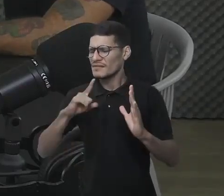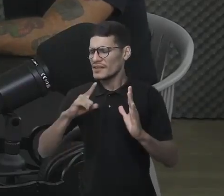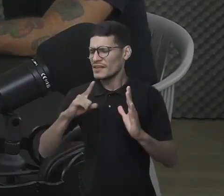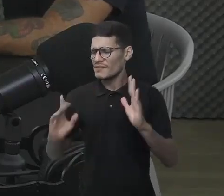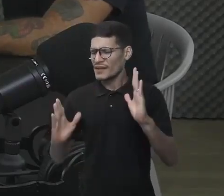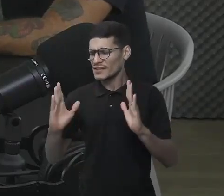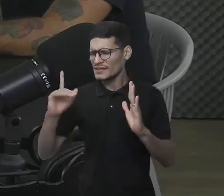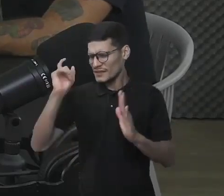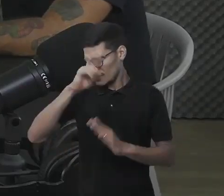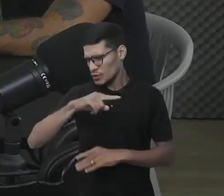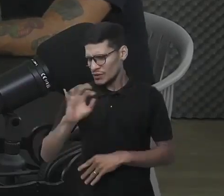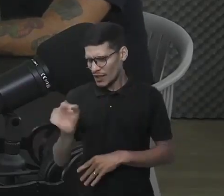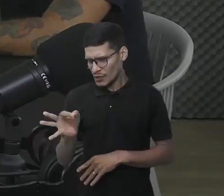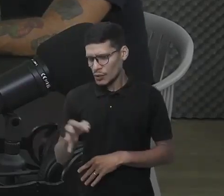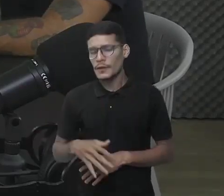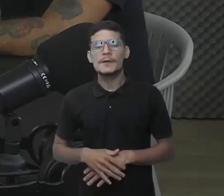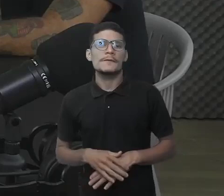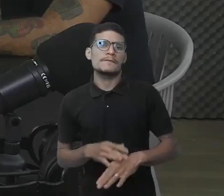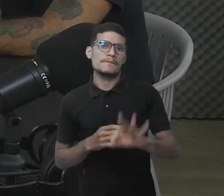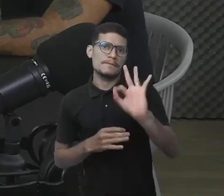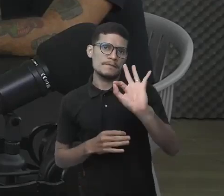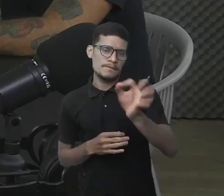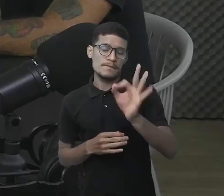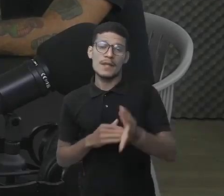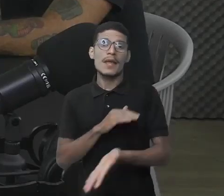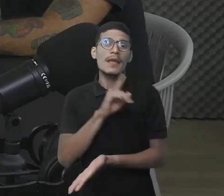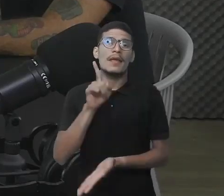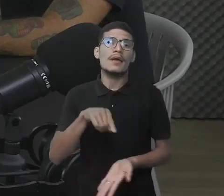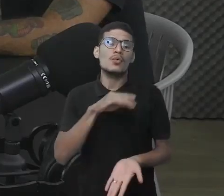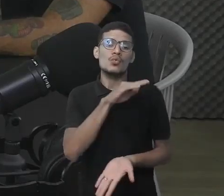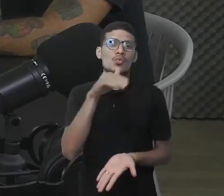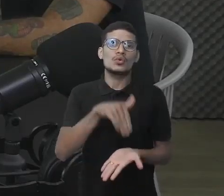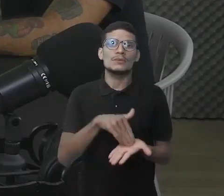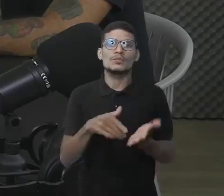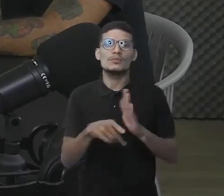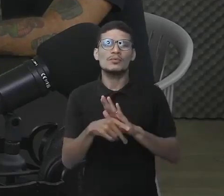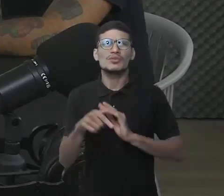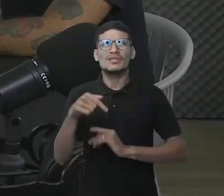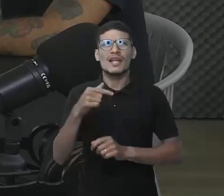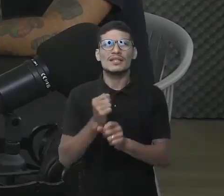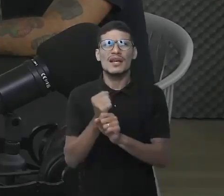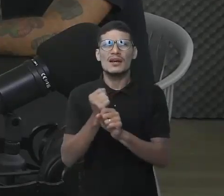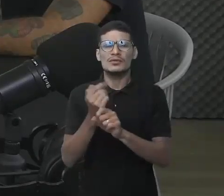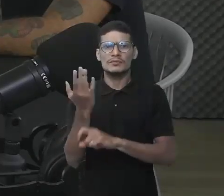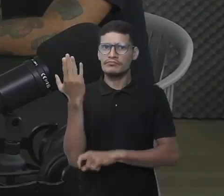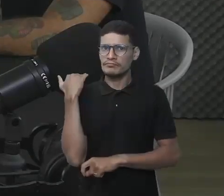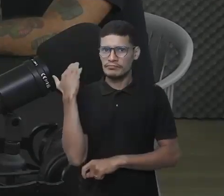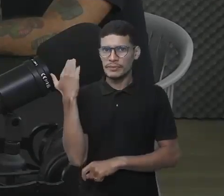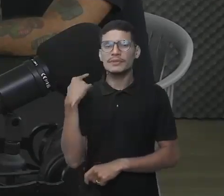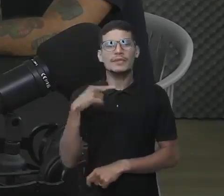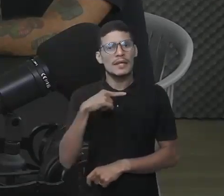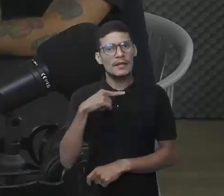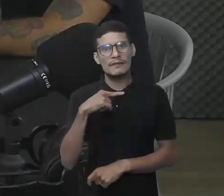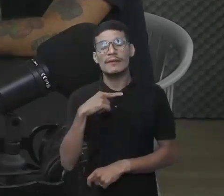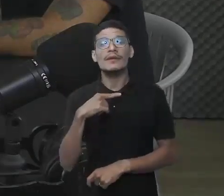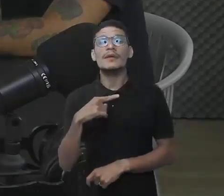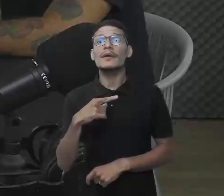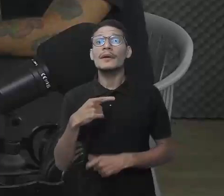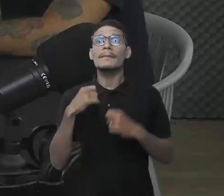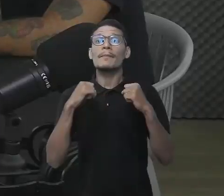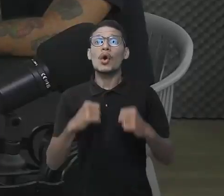né? Foi os últimos 7 anos, né? A gente pode até